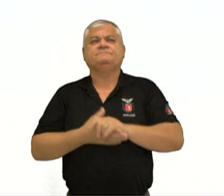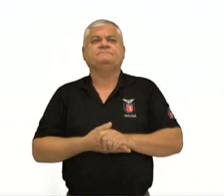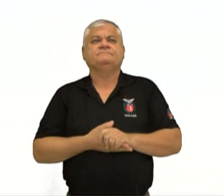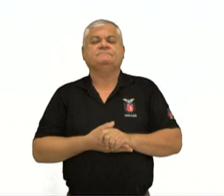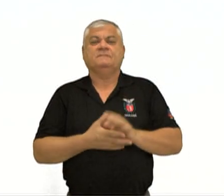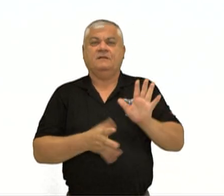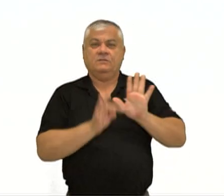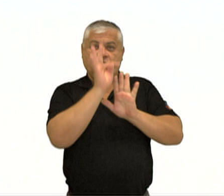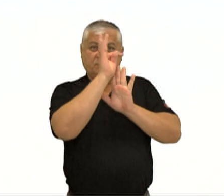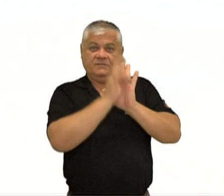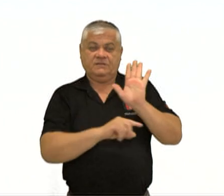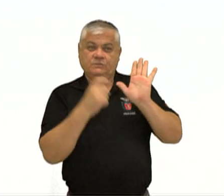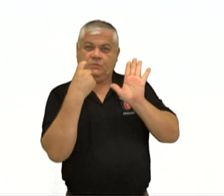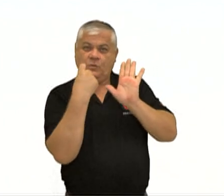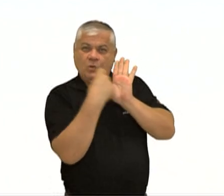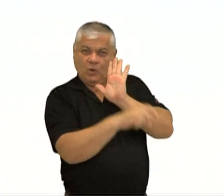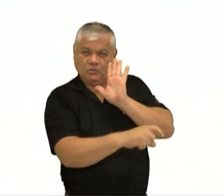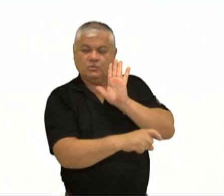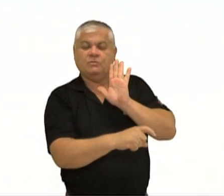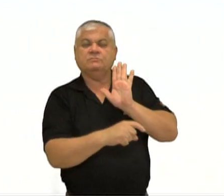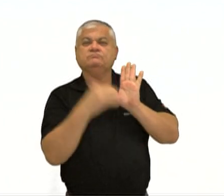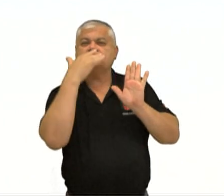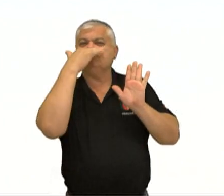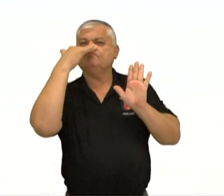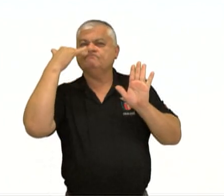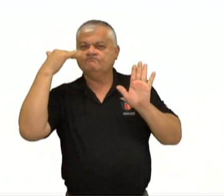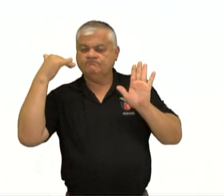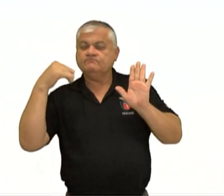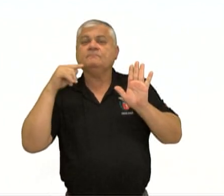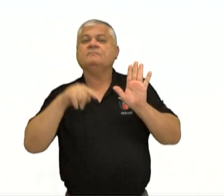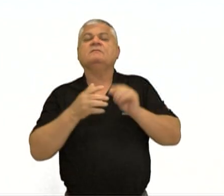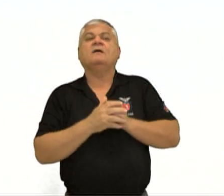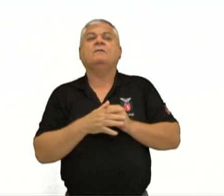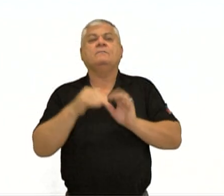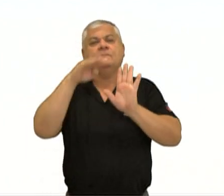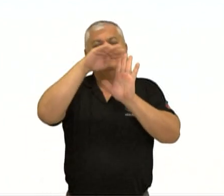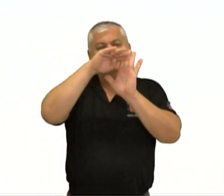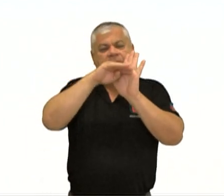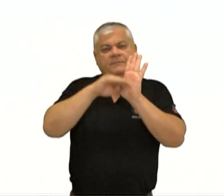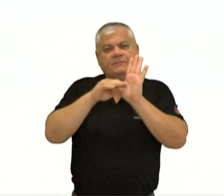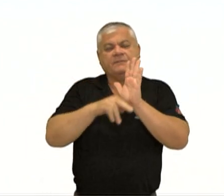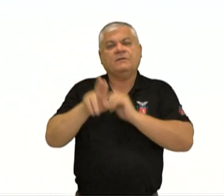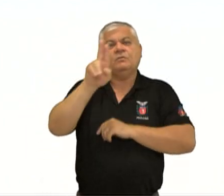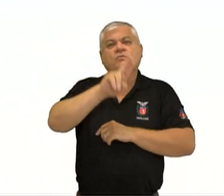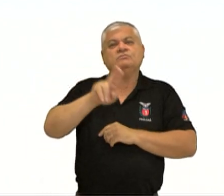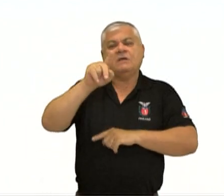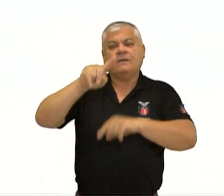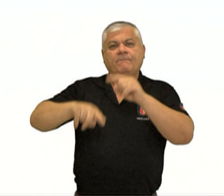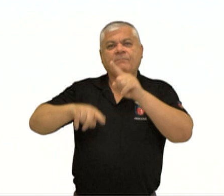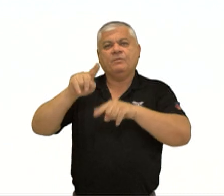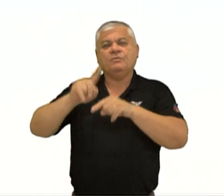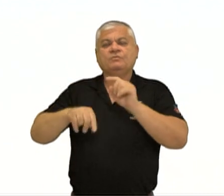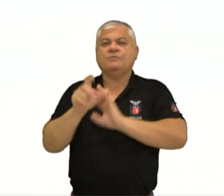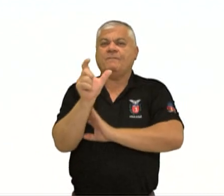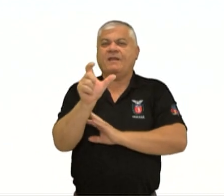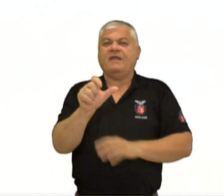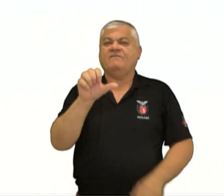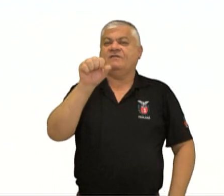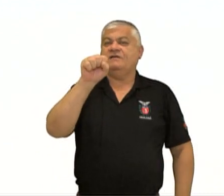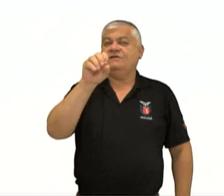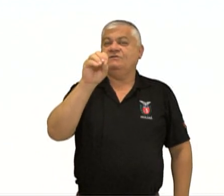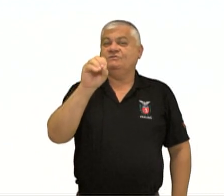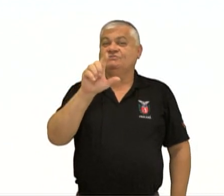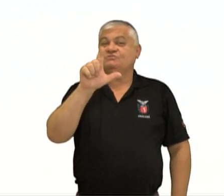texto do rótulo do alvejante perfumado, ao descrevermos o modo de usar o produto, destacamos o termo solução.